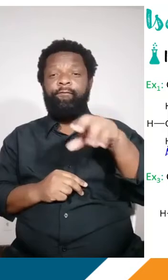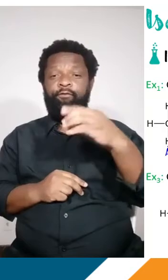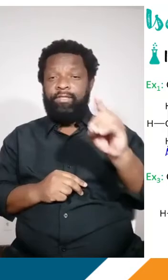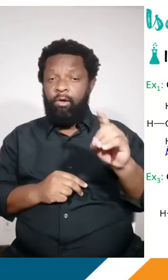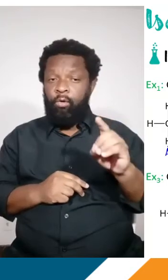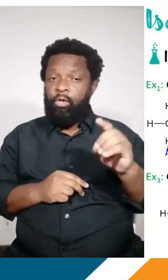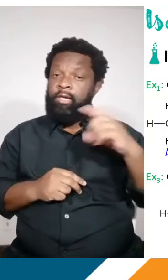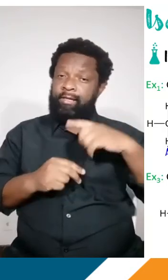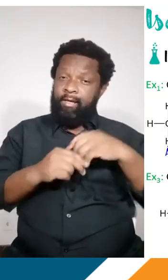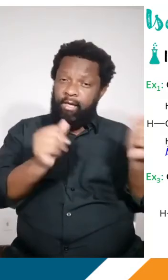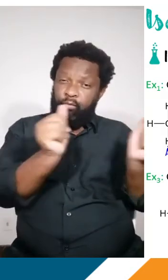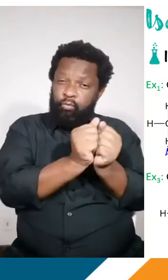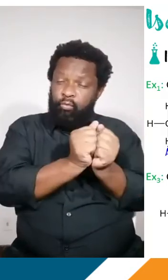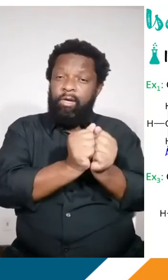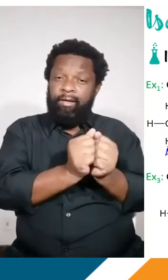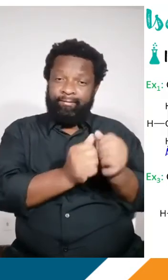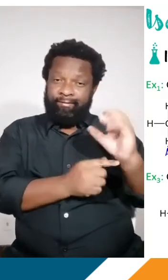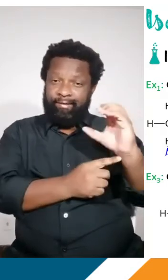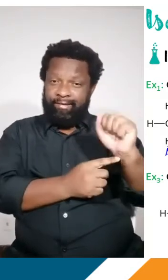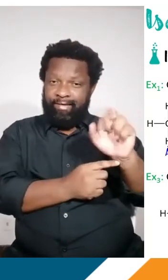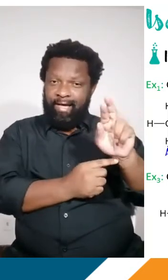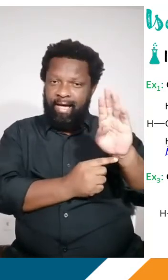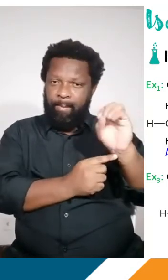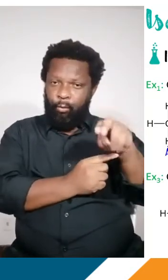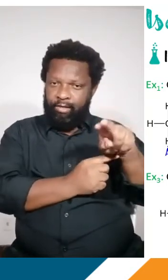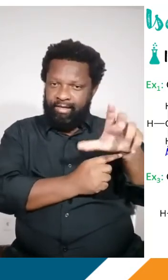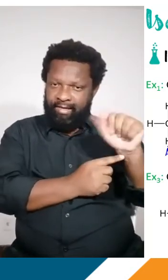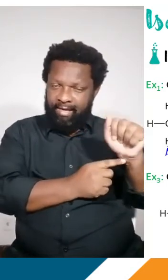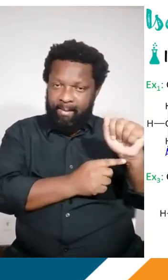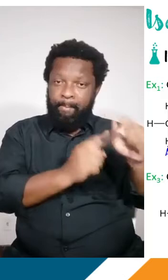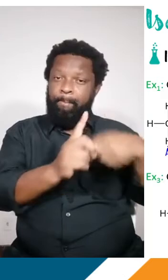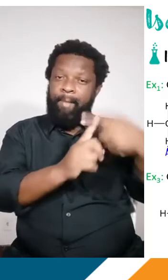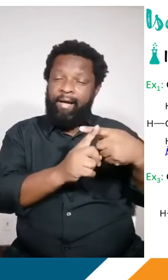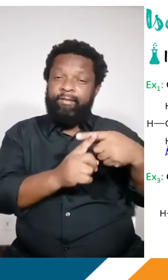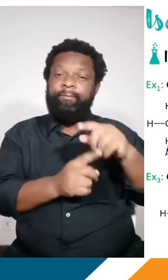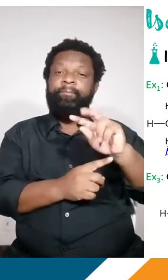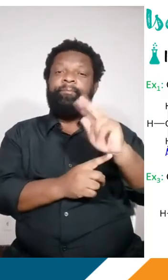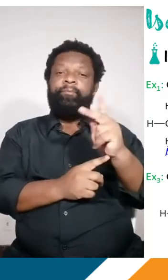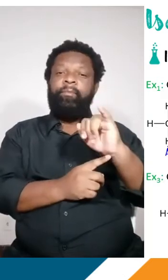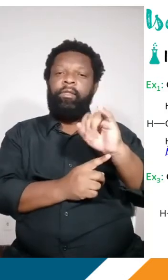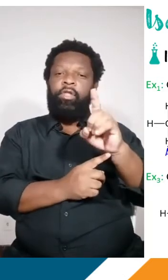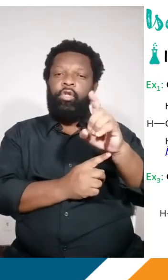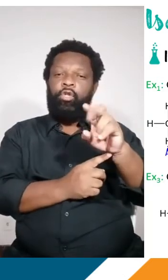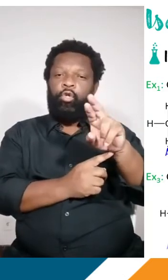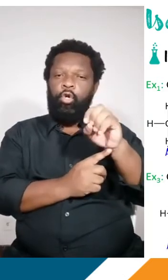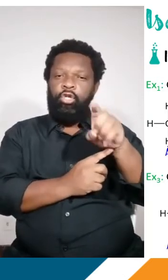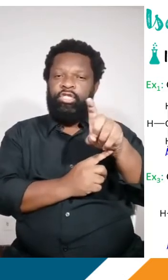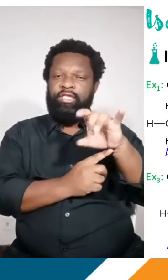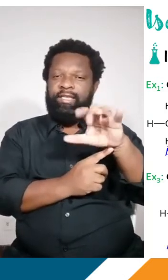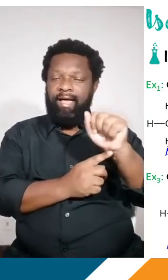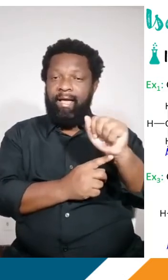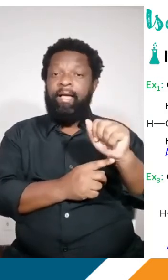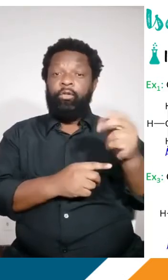tenho a união de uma carbonila e uma hidroxila, que forma a carboxila, característica da